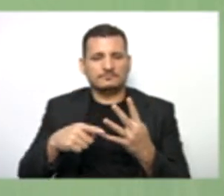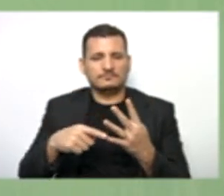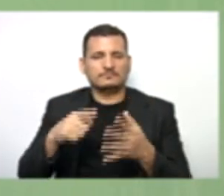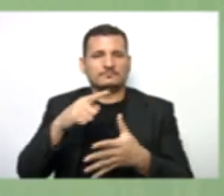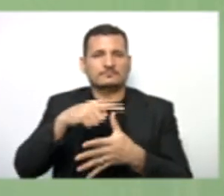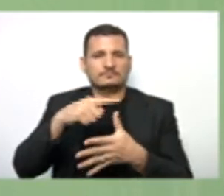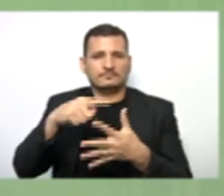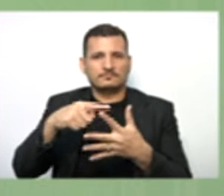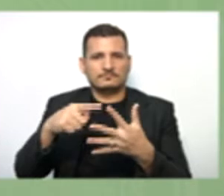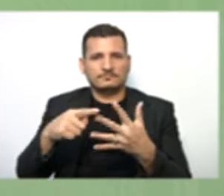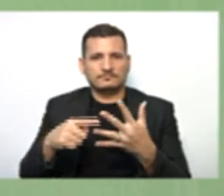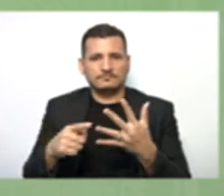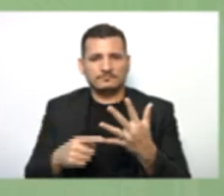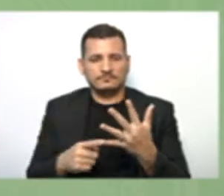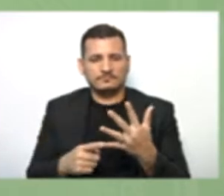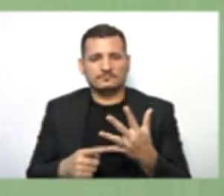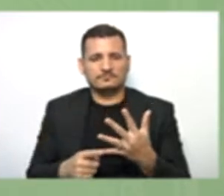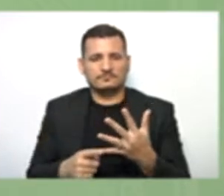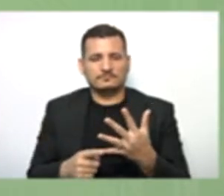ser, ok?